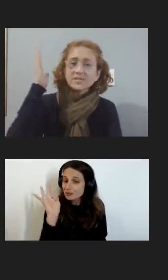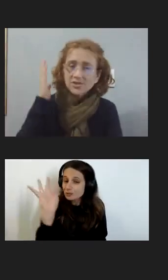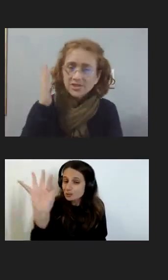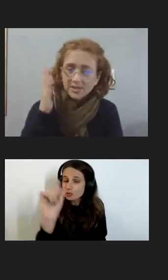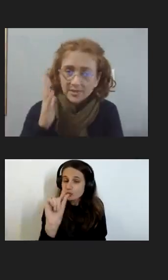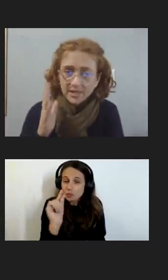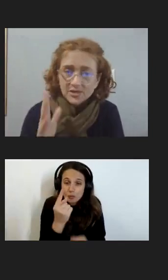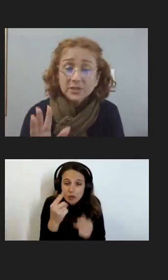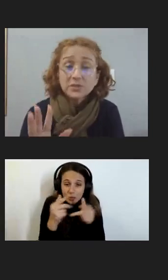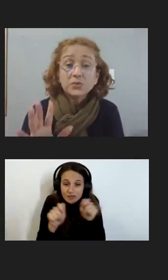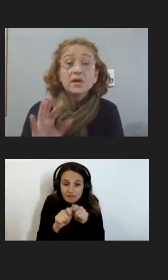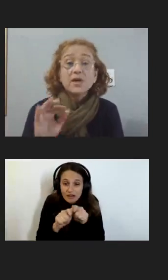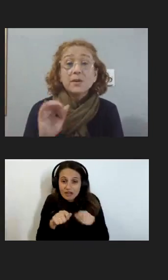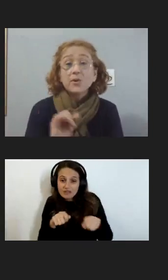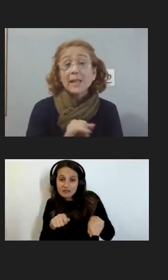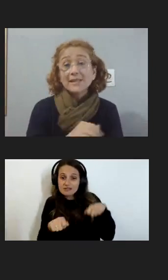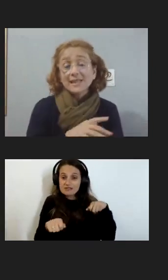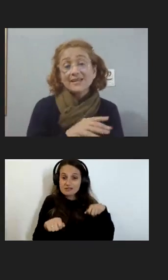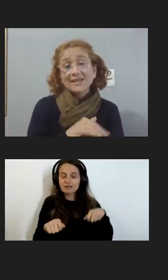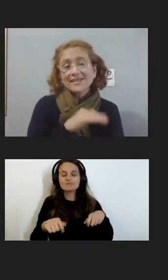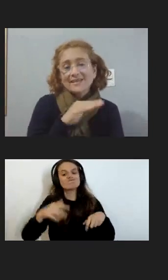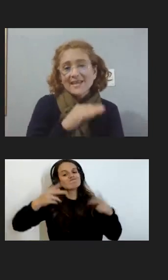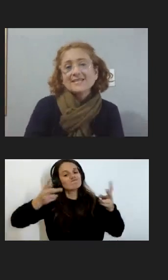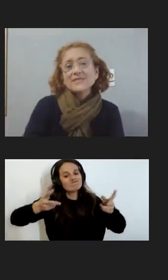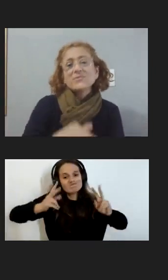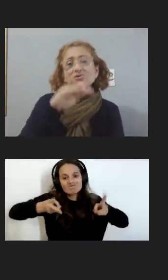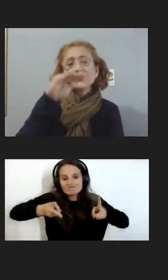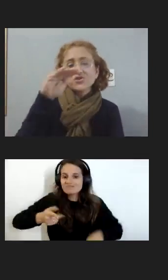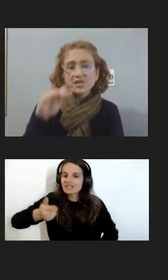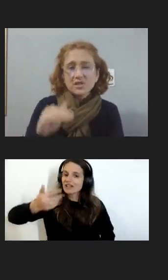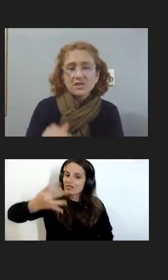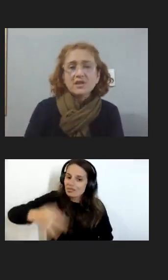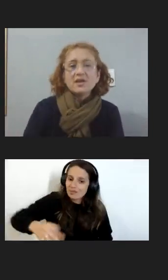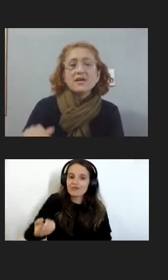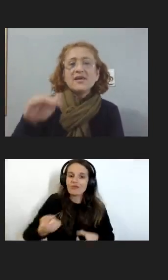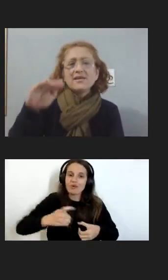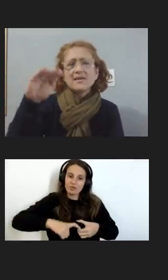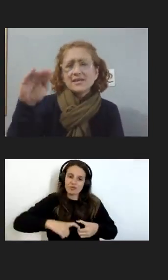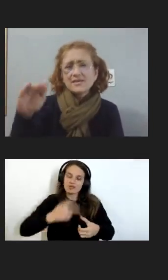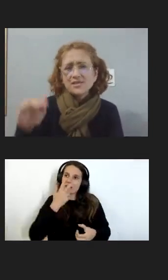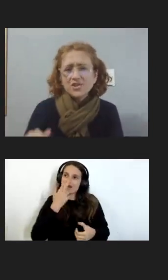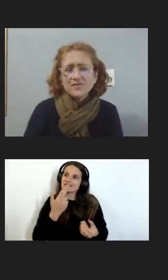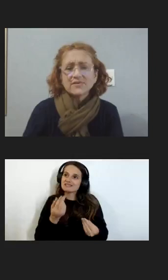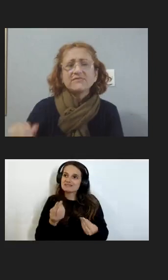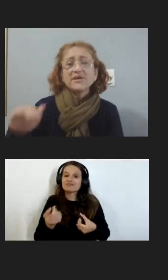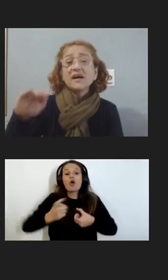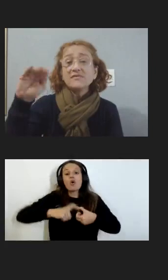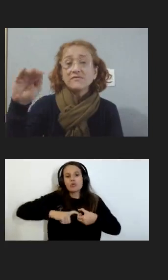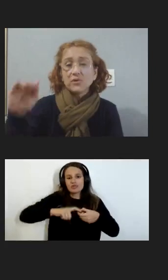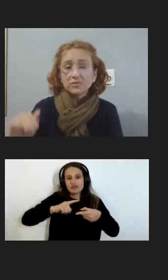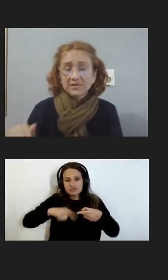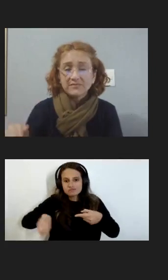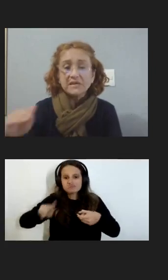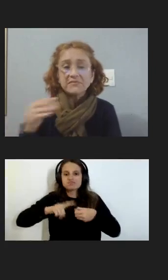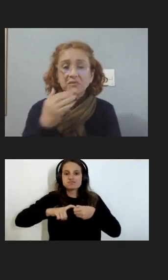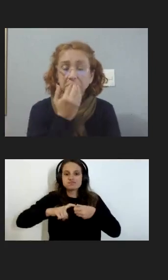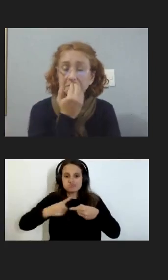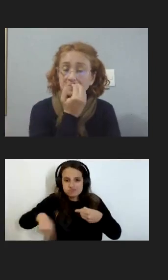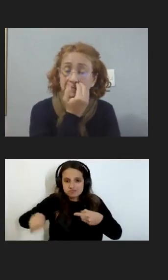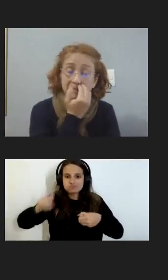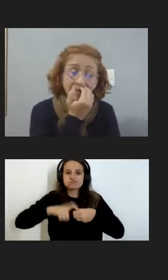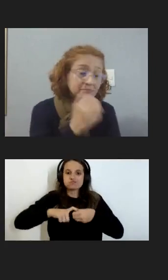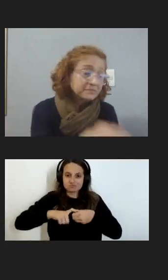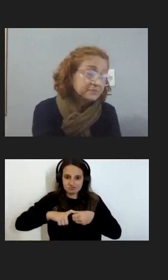volta a sentir a mesma dor. Porque ela tem esses episódios de reincidiva, ela vai e